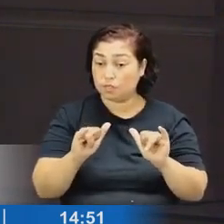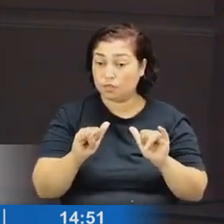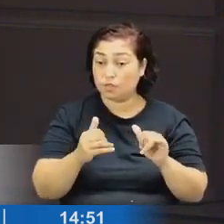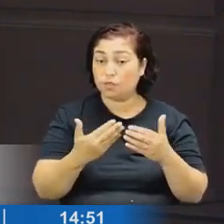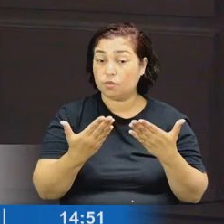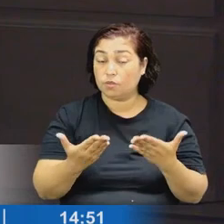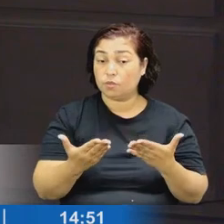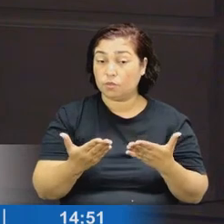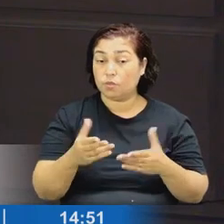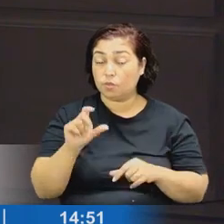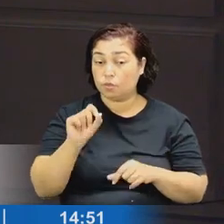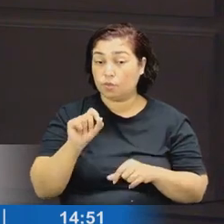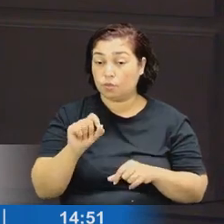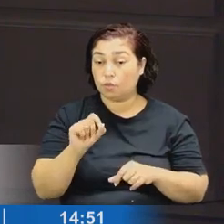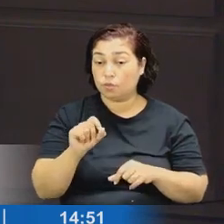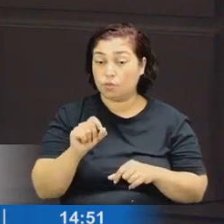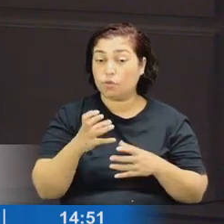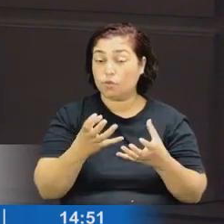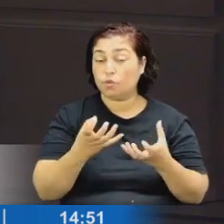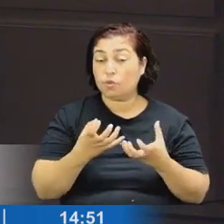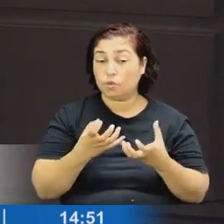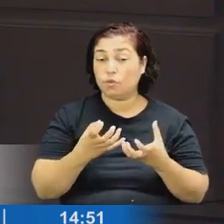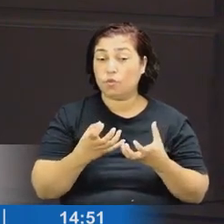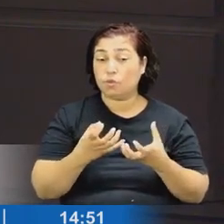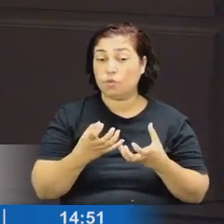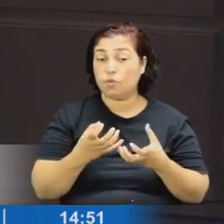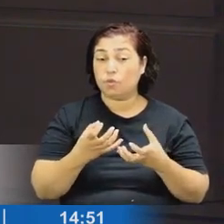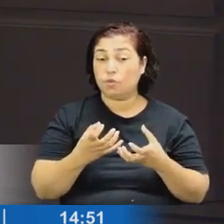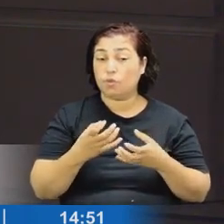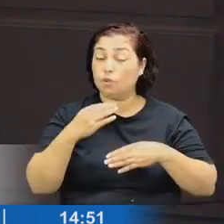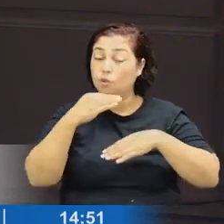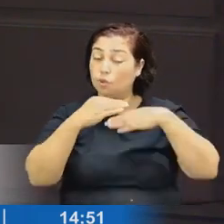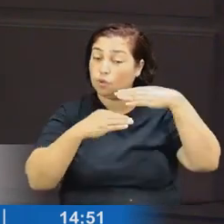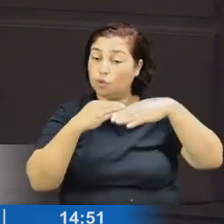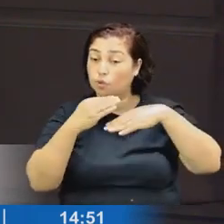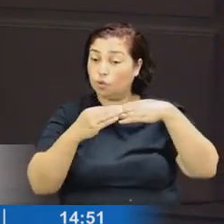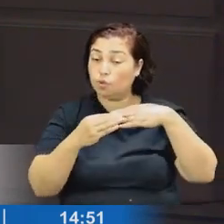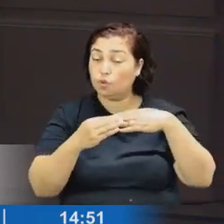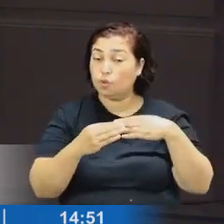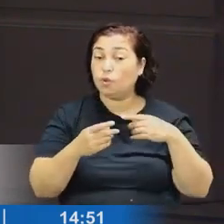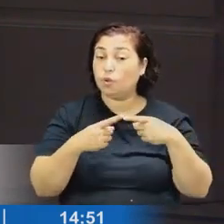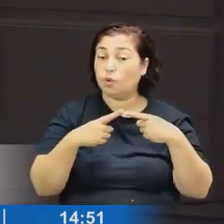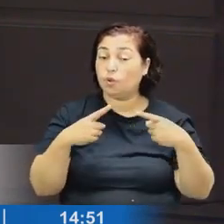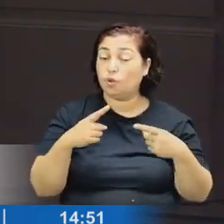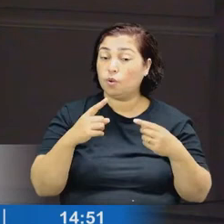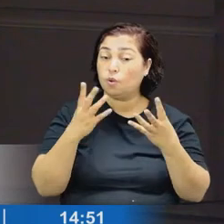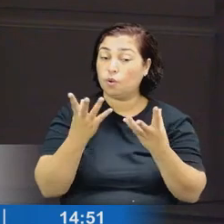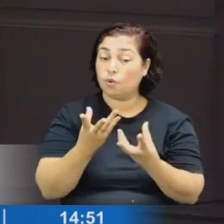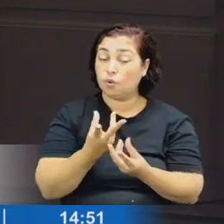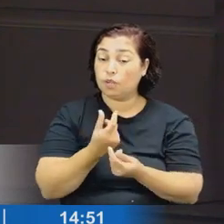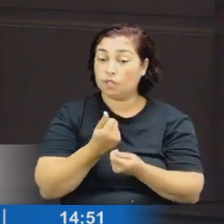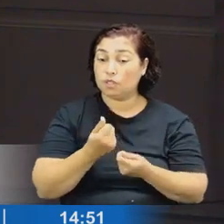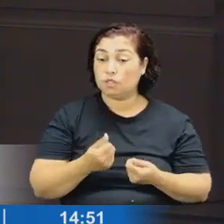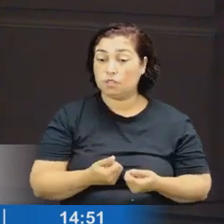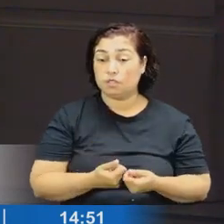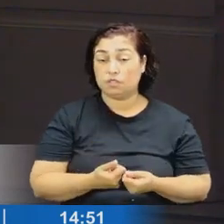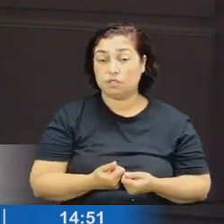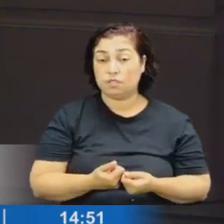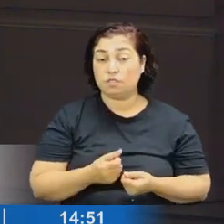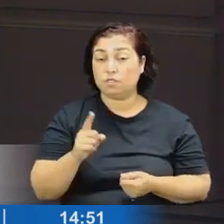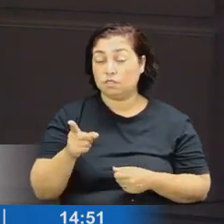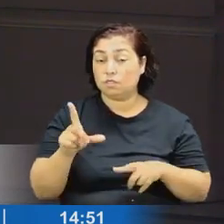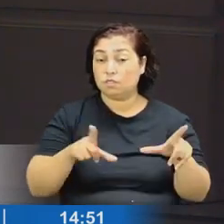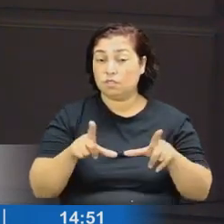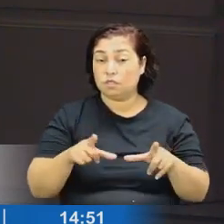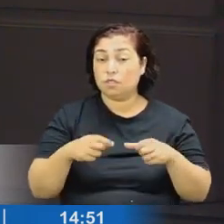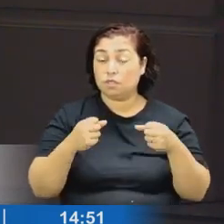eu queria que o parlamentar a gente alcance maior de mais qualidade então assim vocês que estão ali com a mão na massa